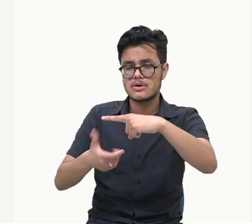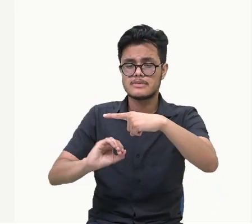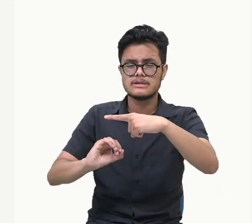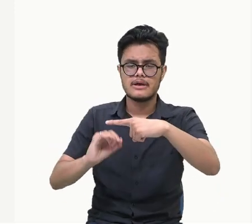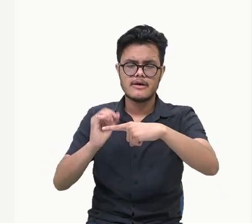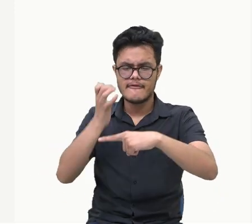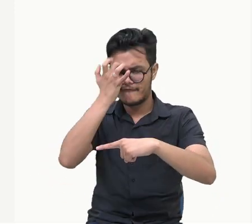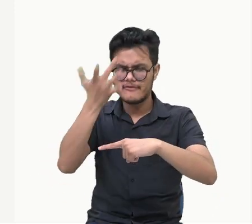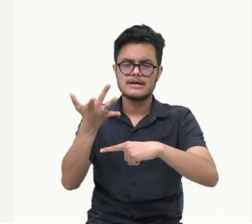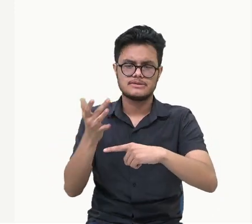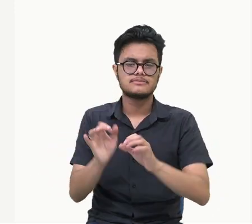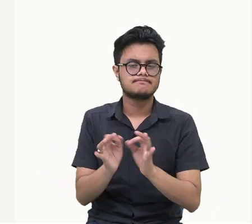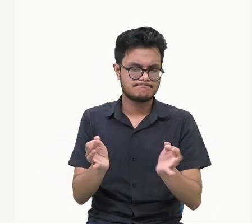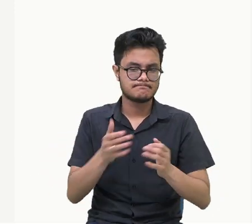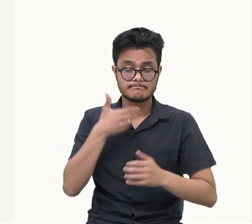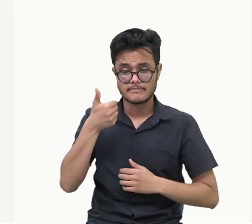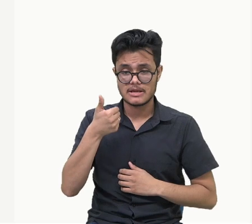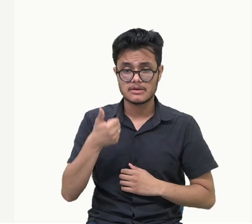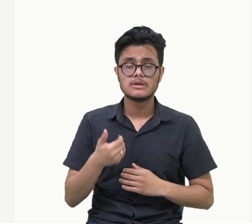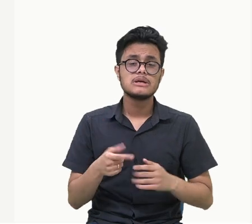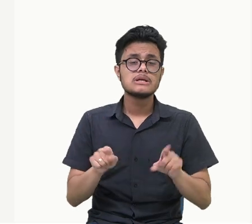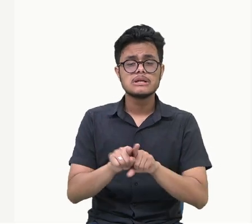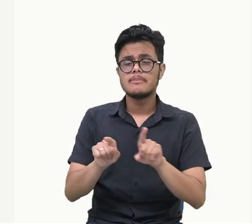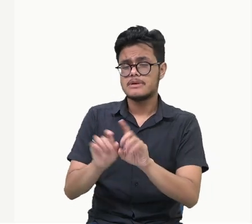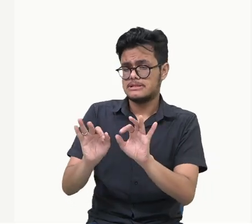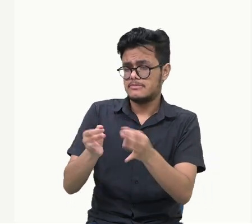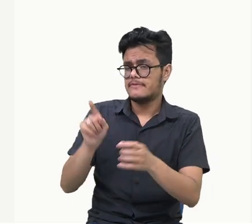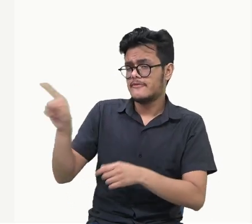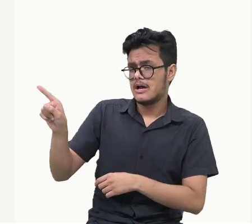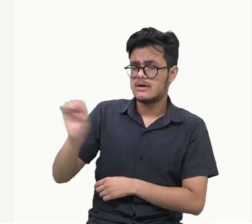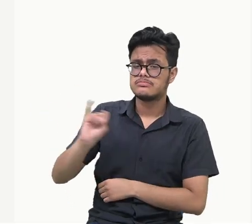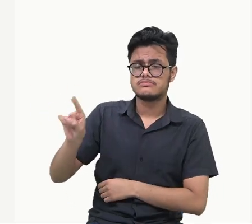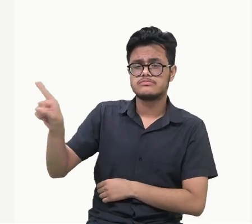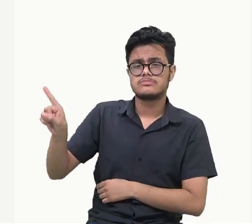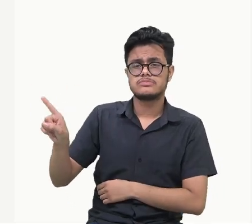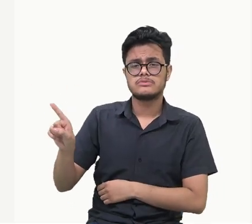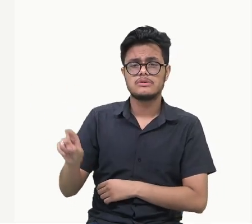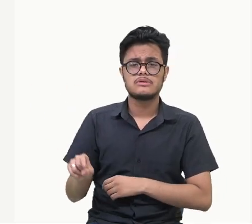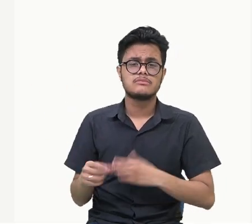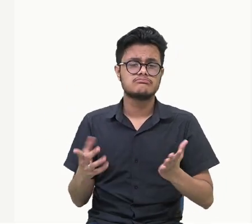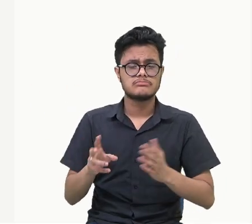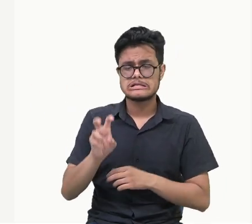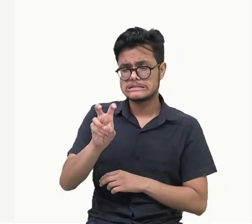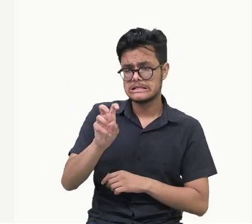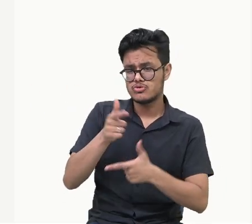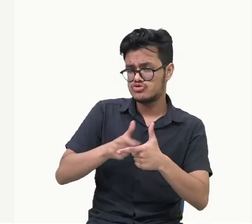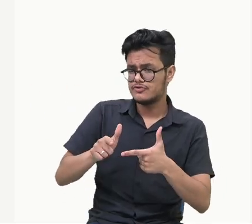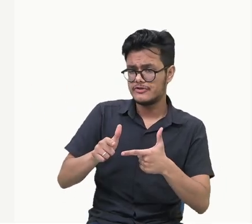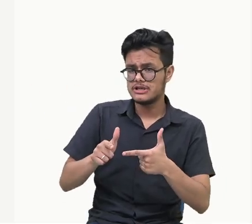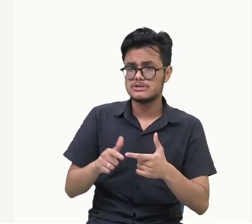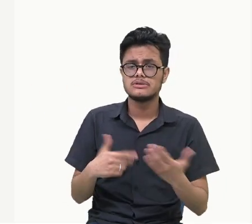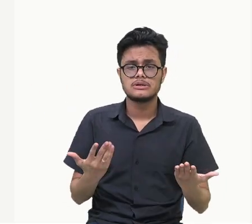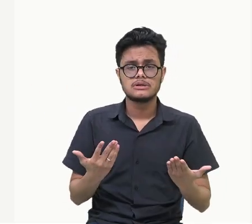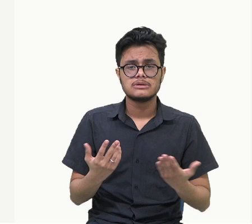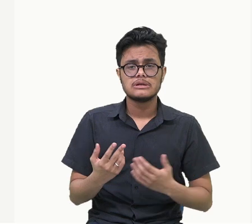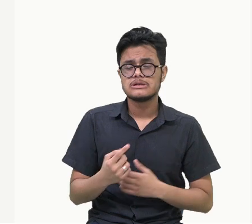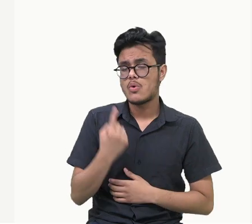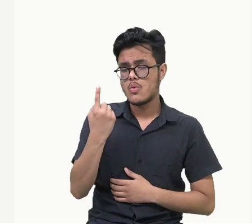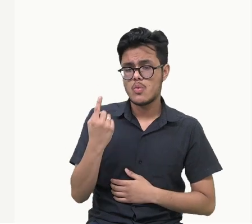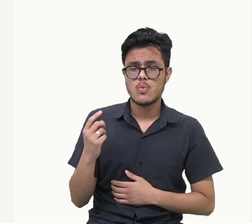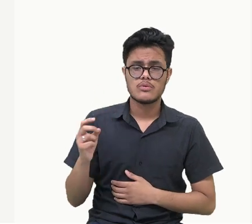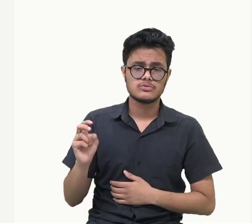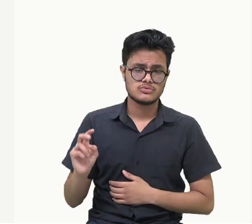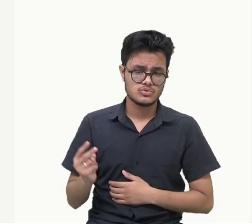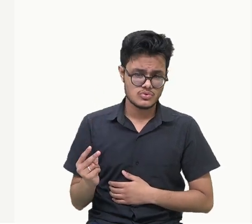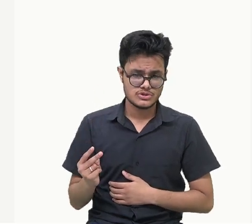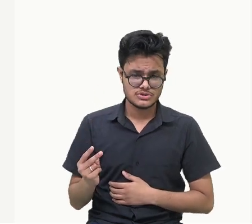fração, tá? E aqui a gente ainda pode até simplificar, né? Olha só, simplifica aqui por 5. Isso aqui vai restar 1